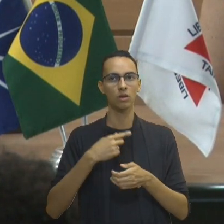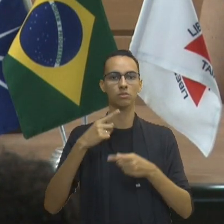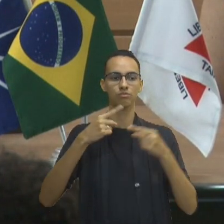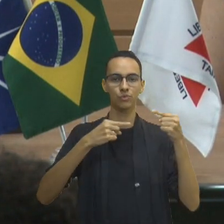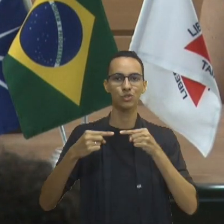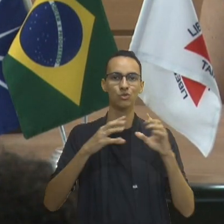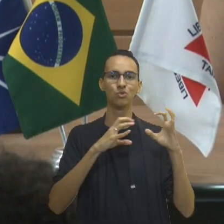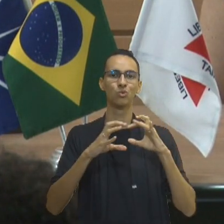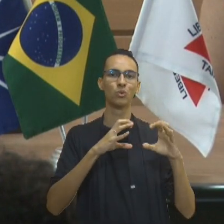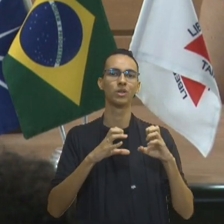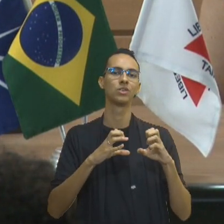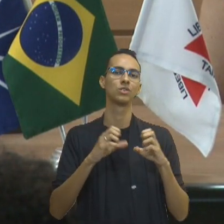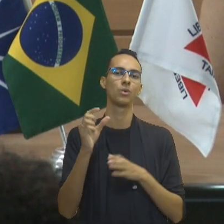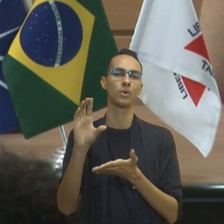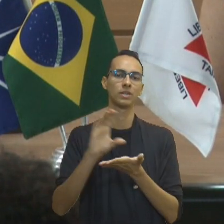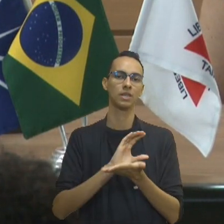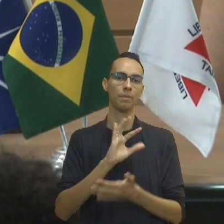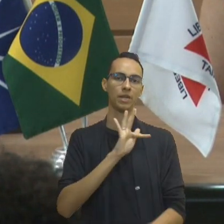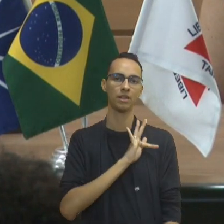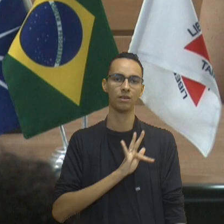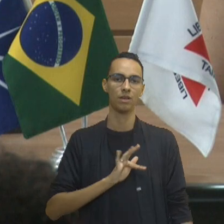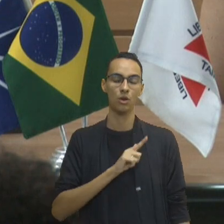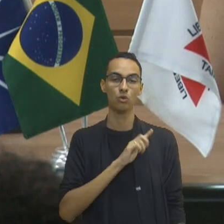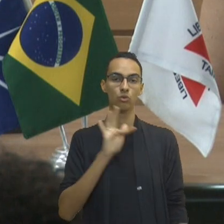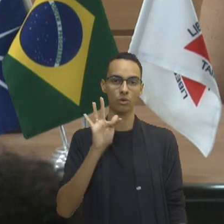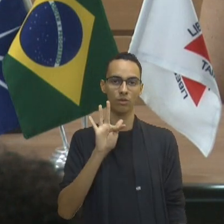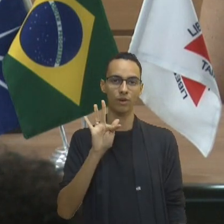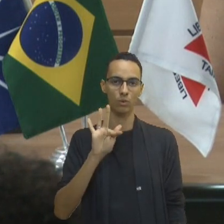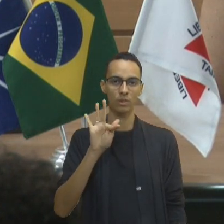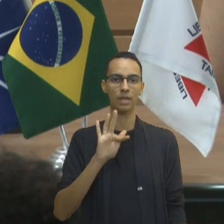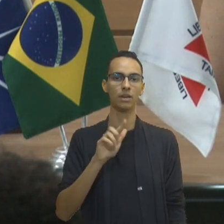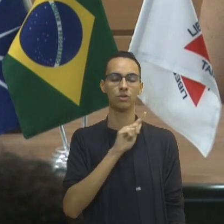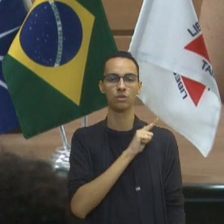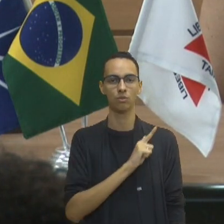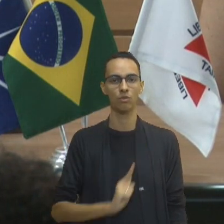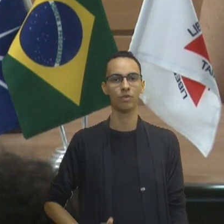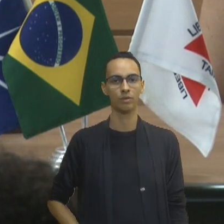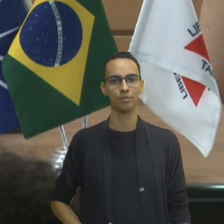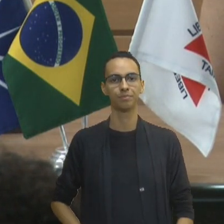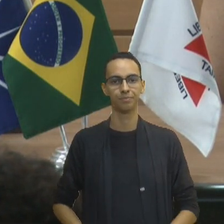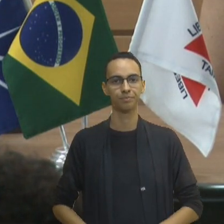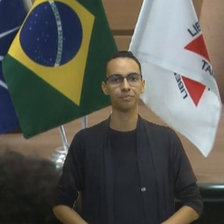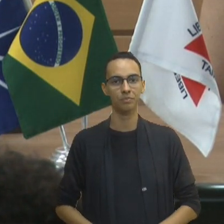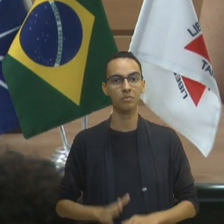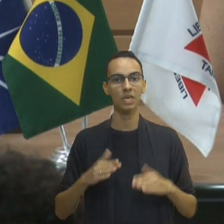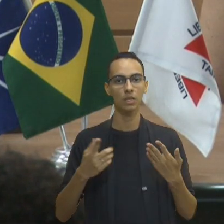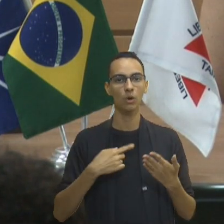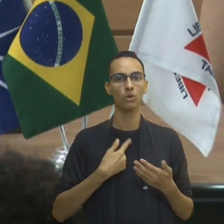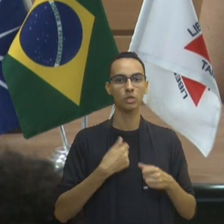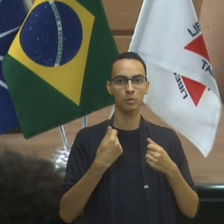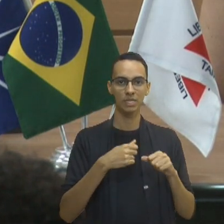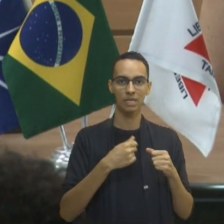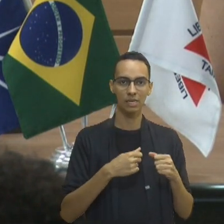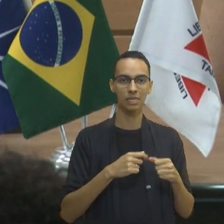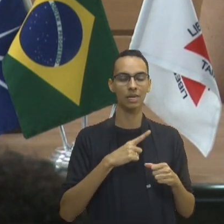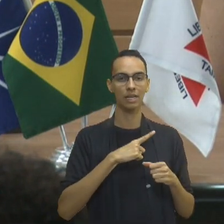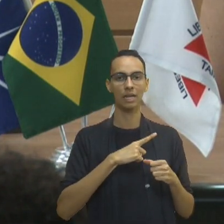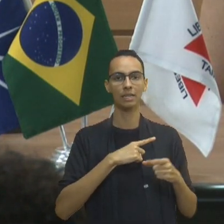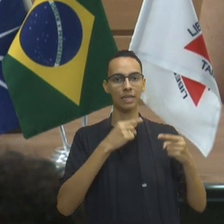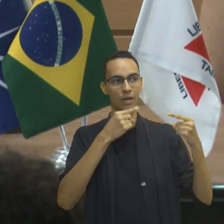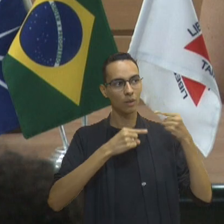federais. Então, nós precisamos ter uma política consistente, permanente de financiamento